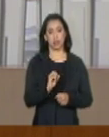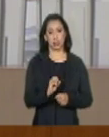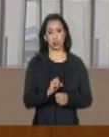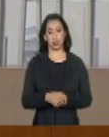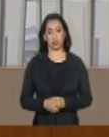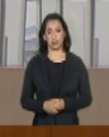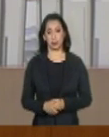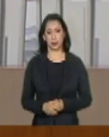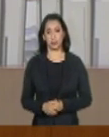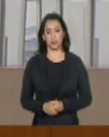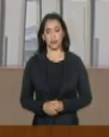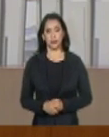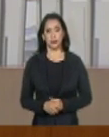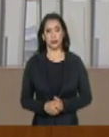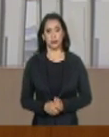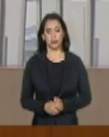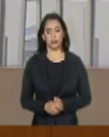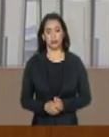para